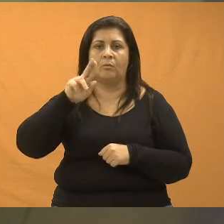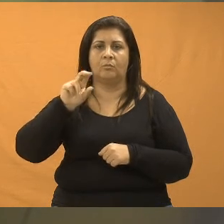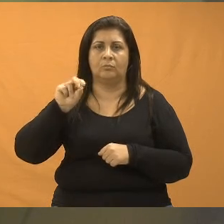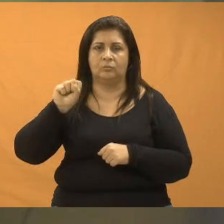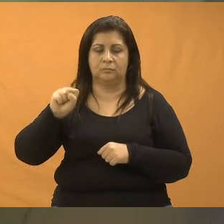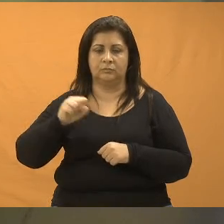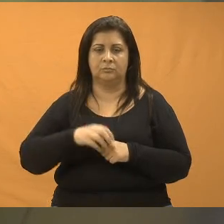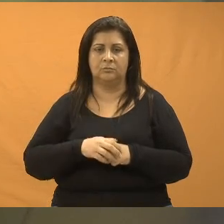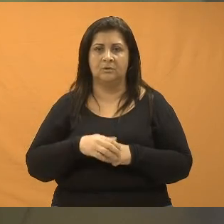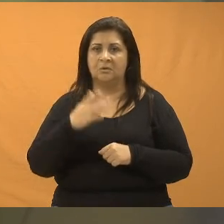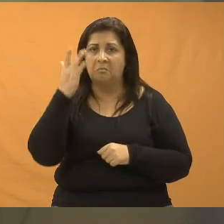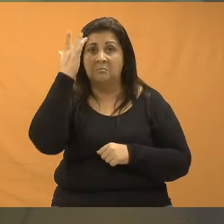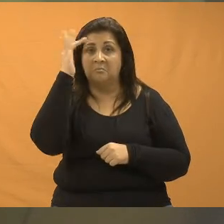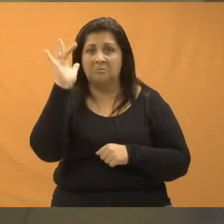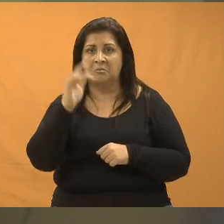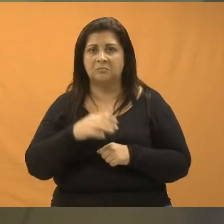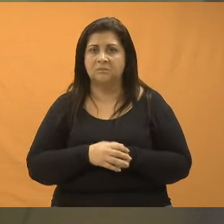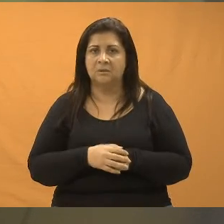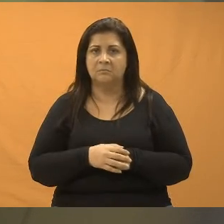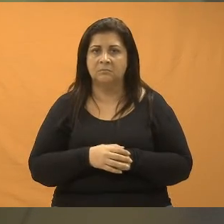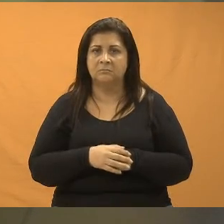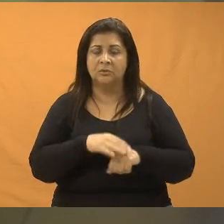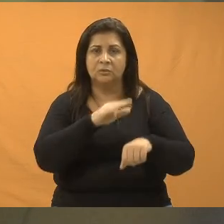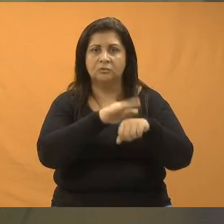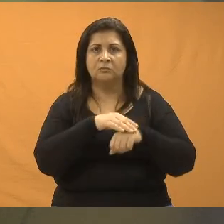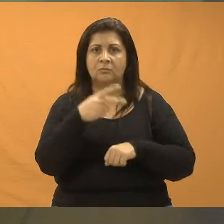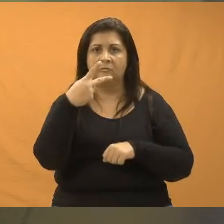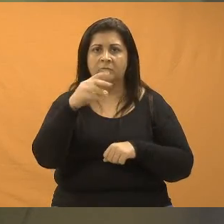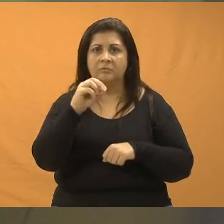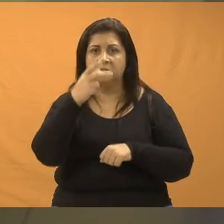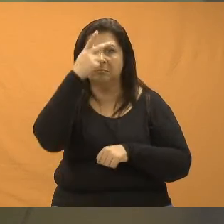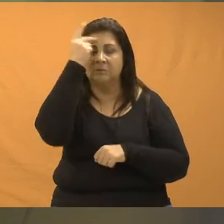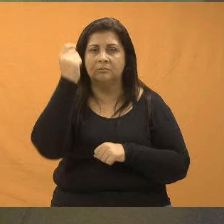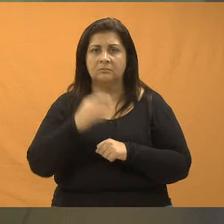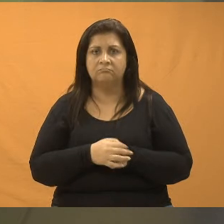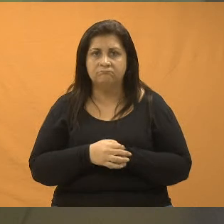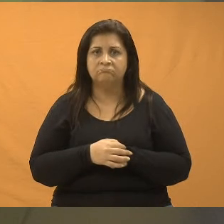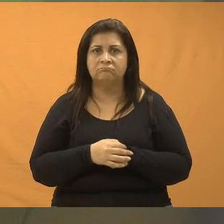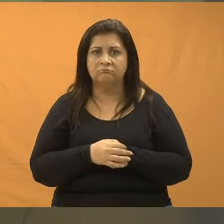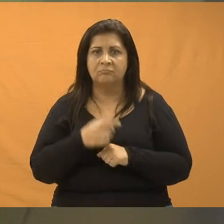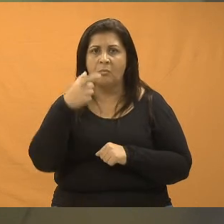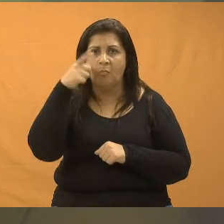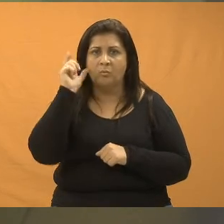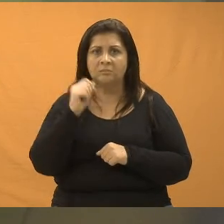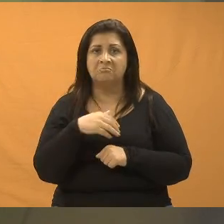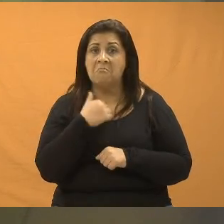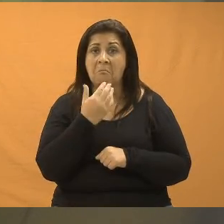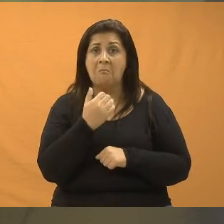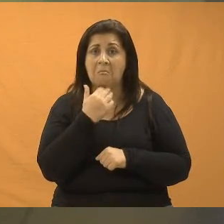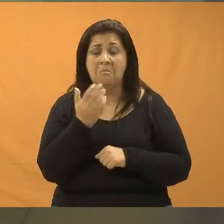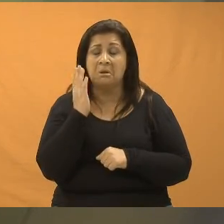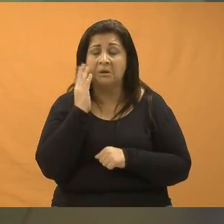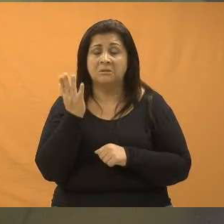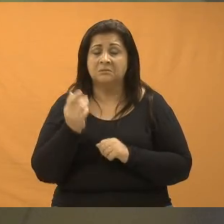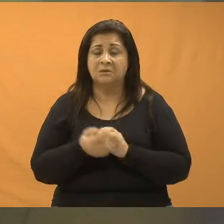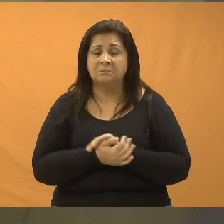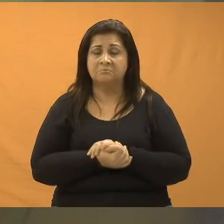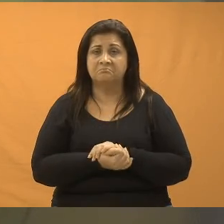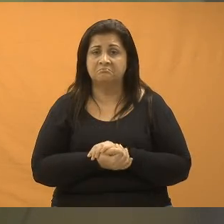de 10 milhões de reais. Nós chamamos 20 pessoas aqui. Escutamos quase 20 ontem. Ninguém tinha